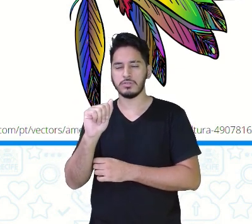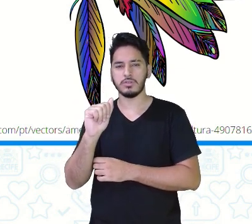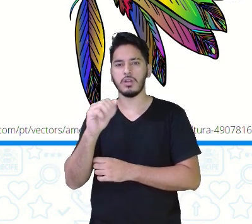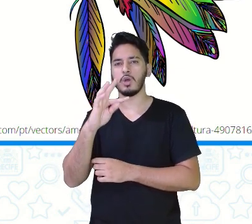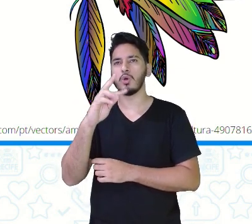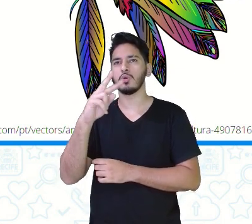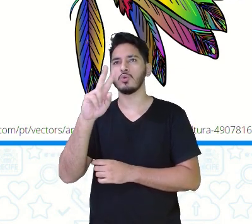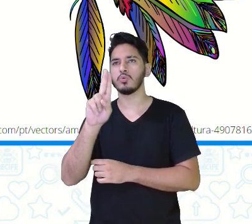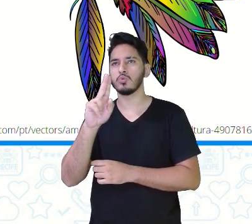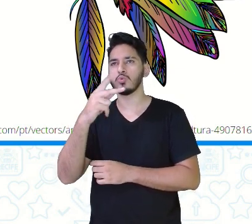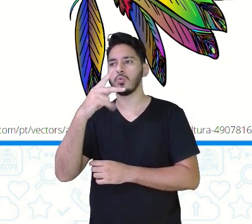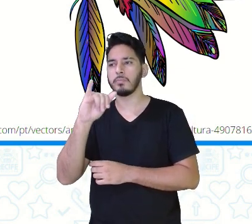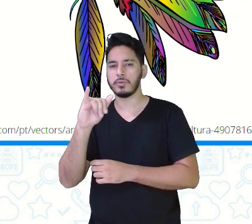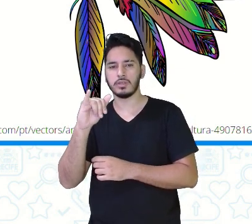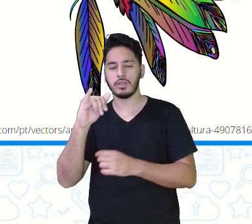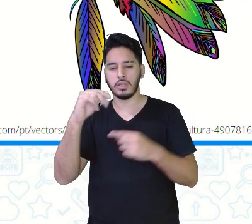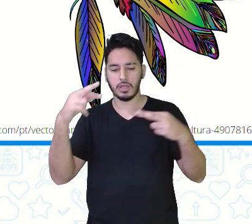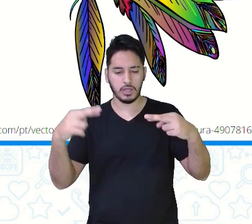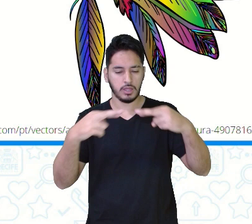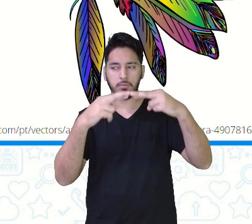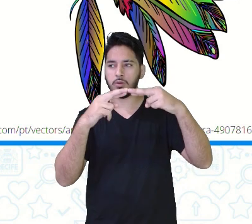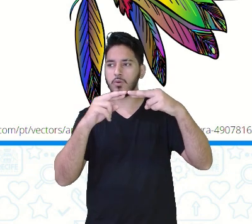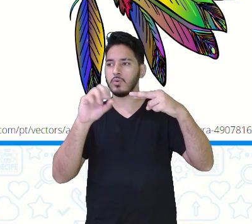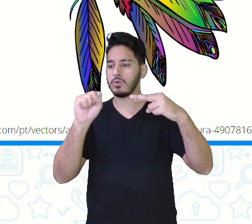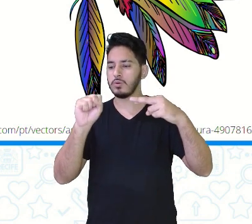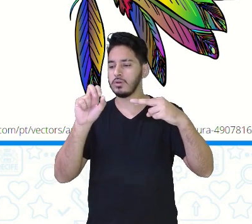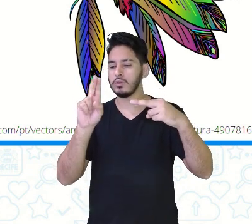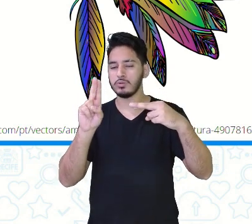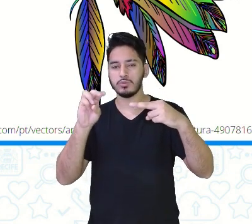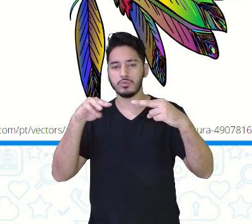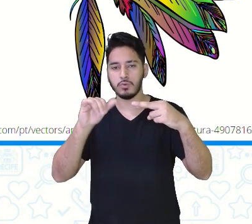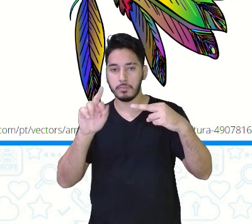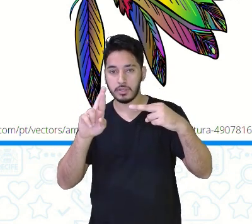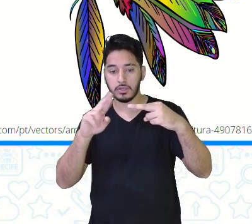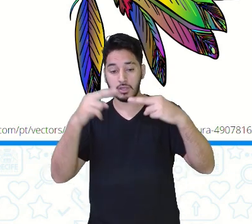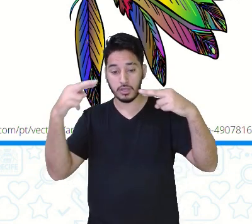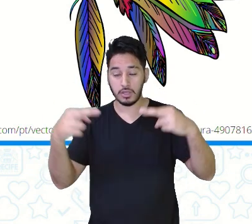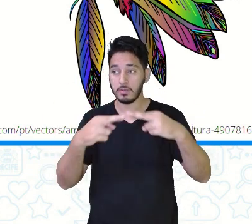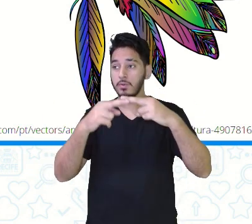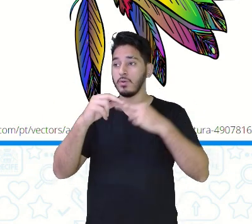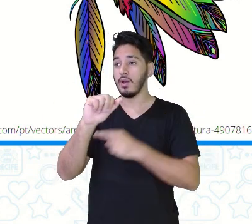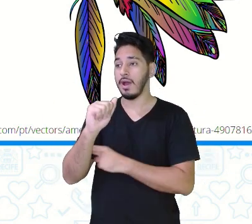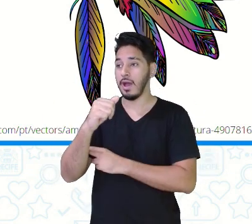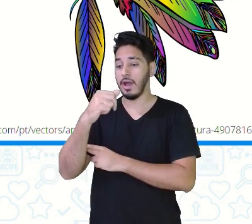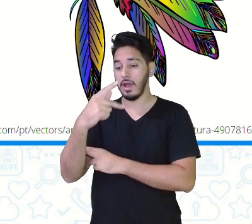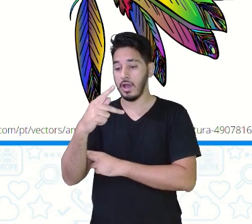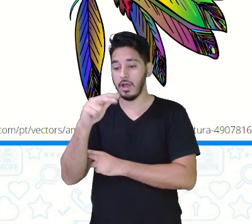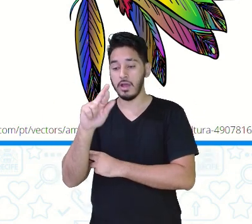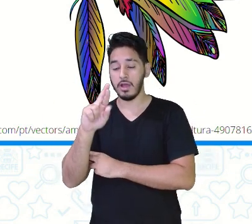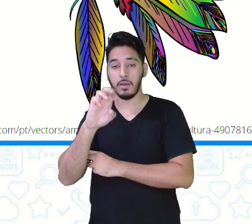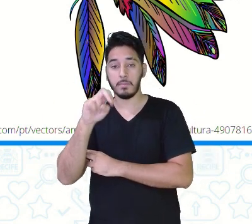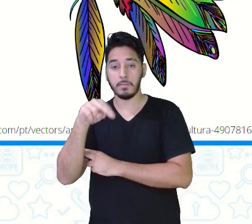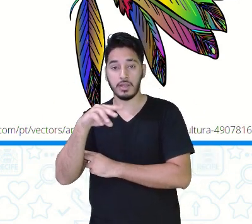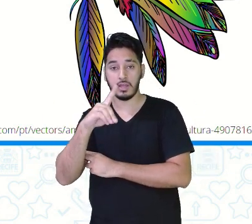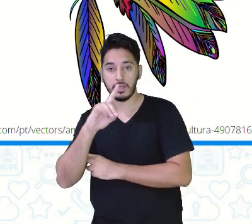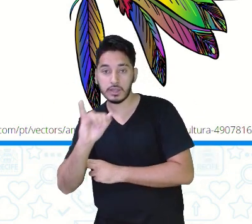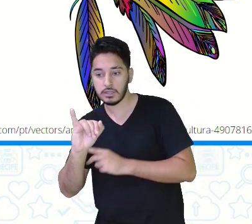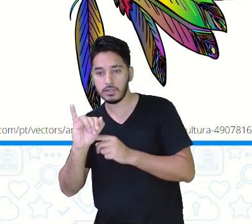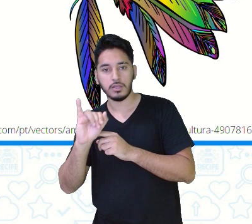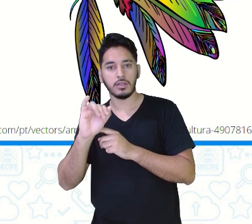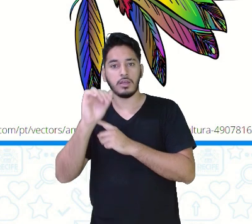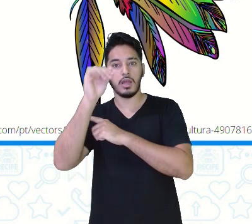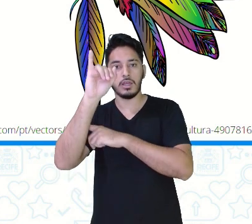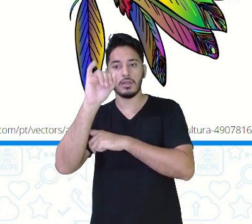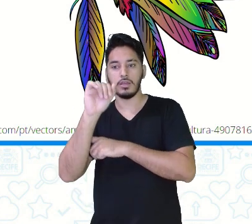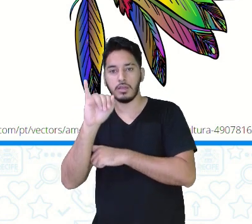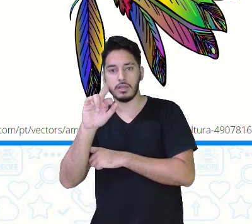com sumir, que rima com aprendi. Olha o final, né? Os sons finais são